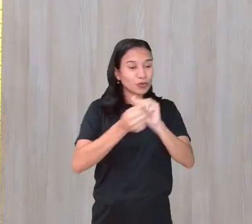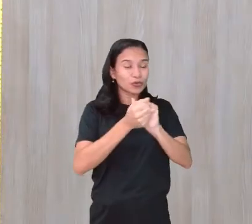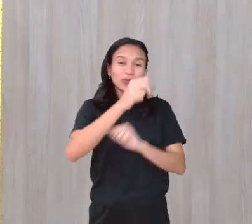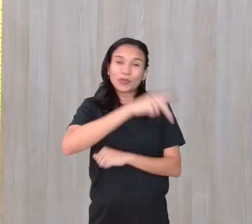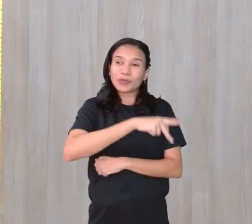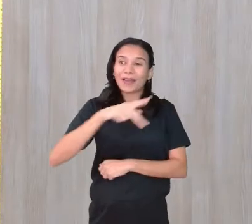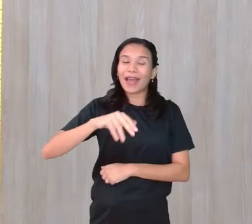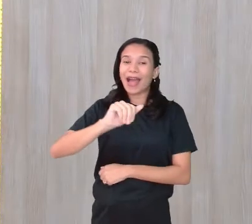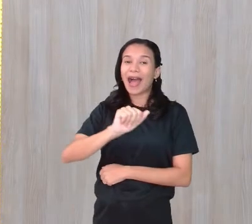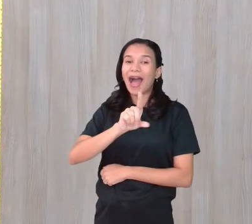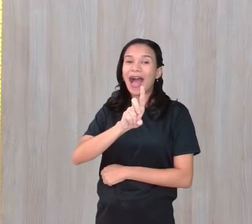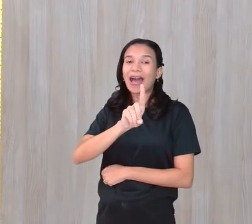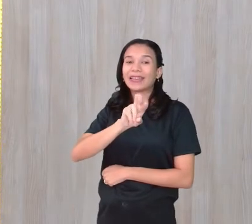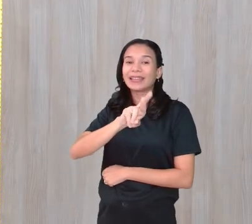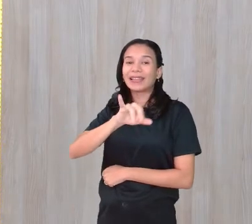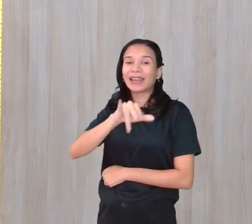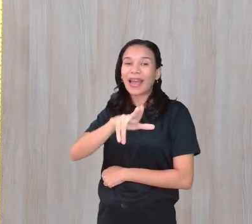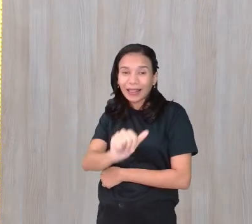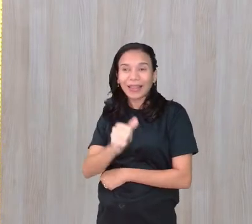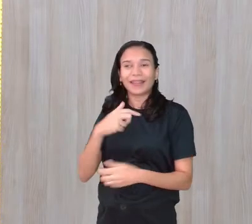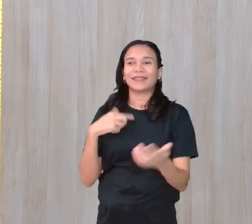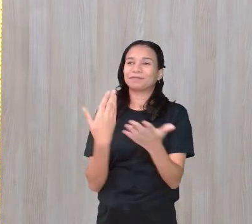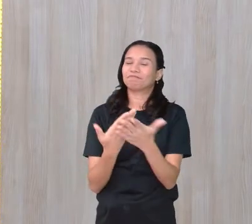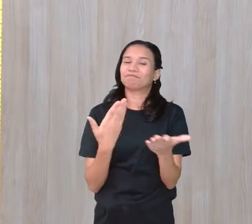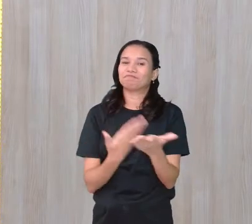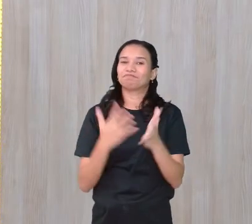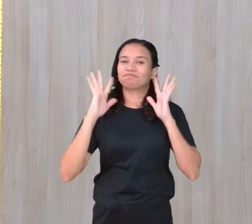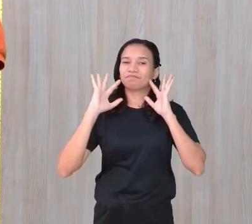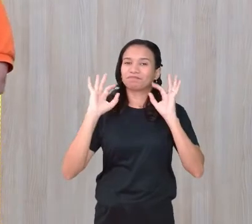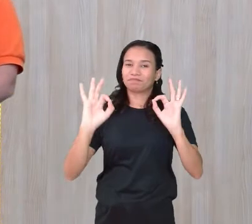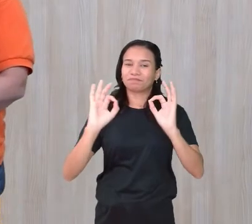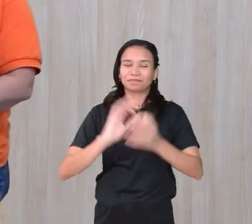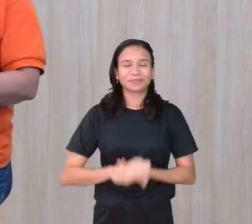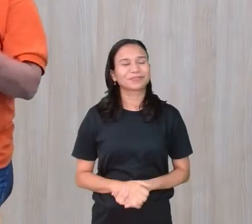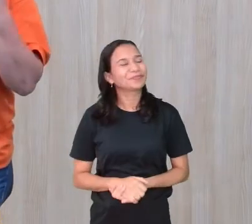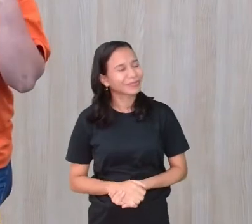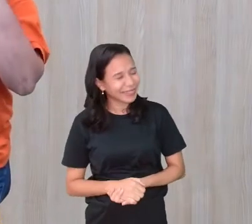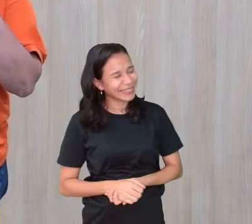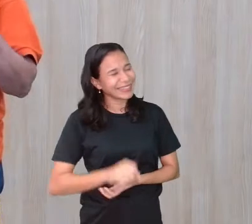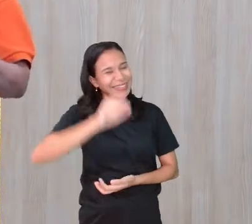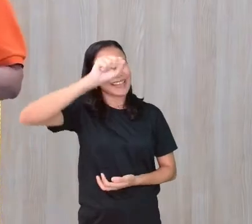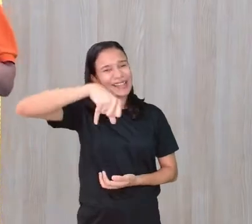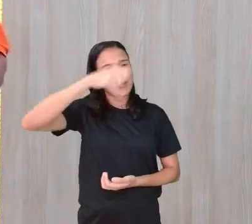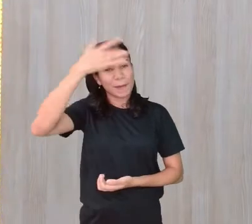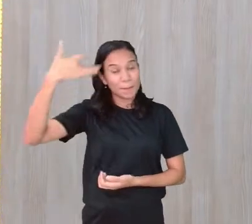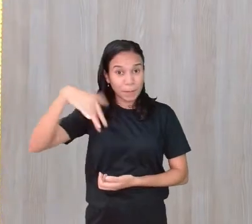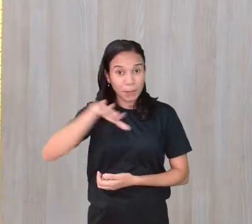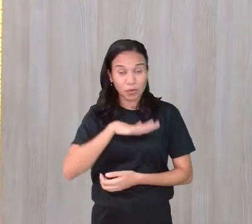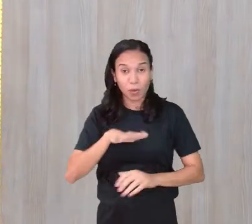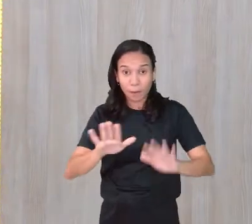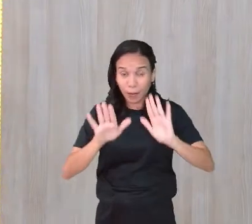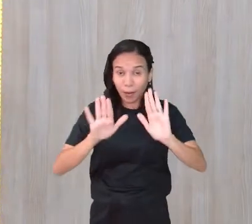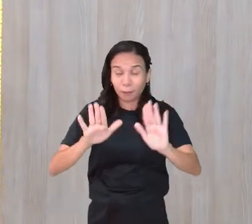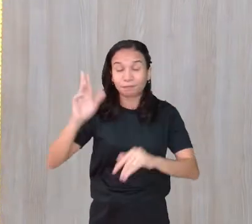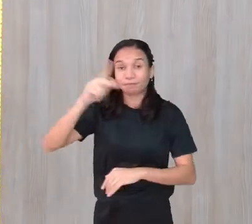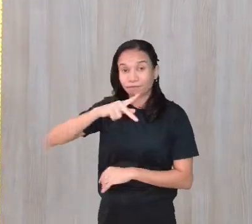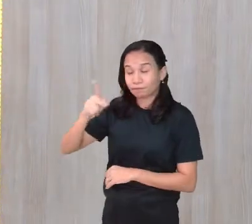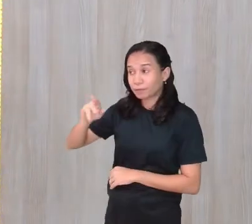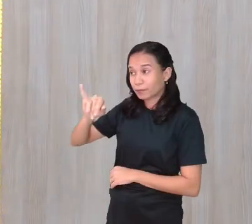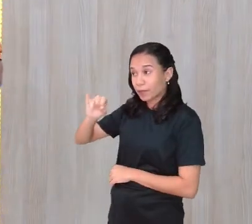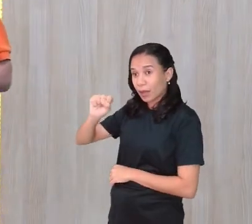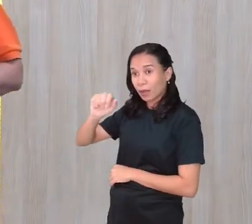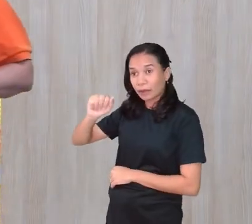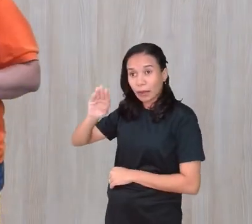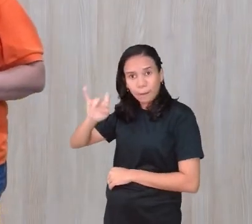professora Adriana, né, essa aula. Sim, pessoal, daqui a pouco Isabel estará aí